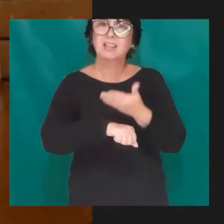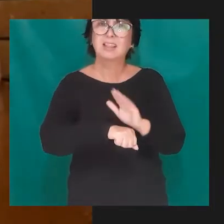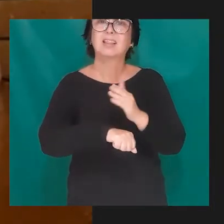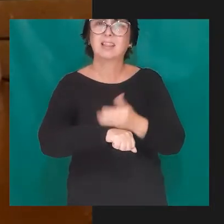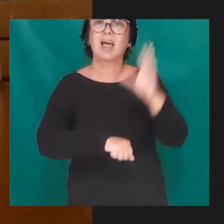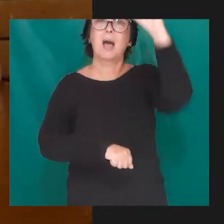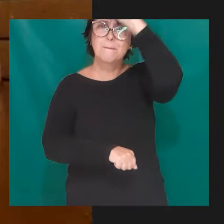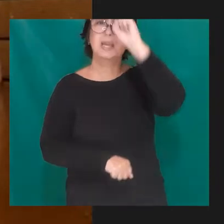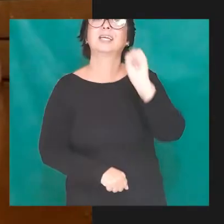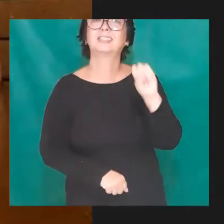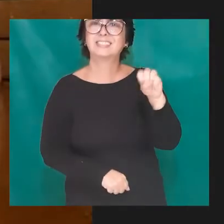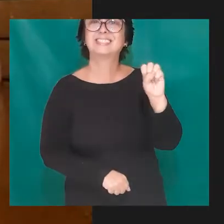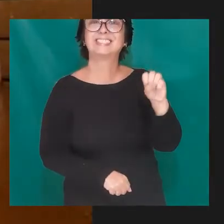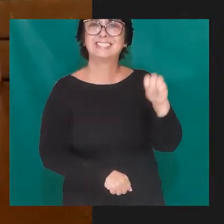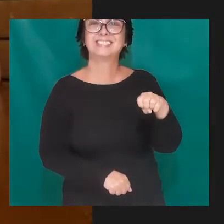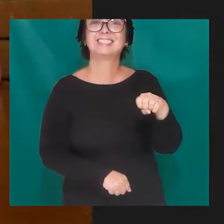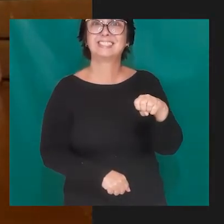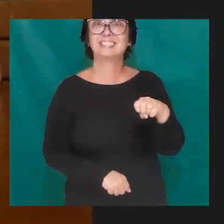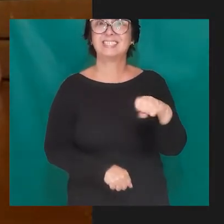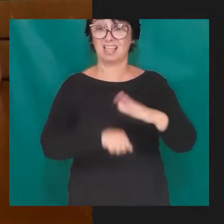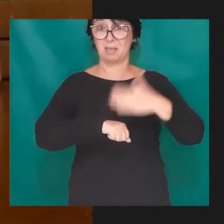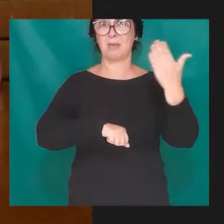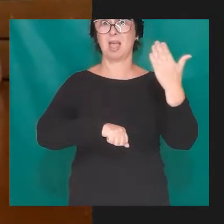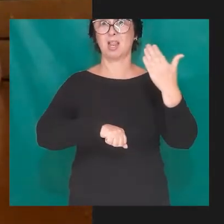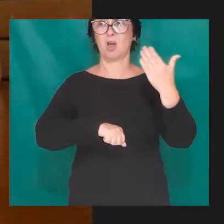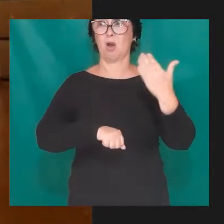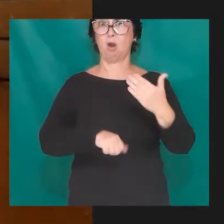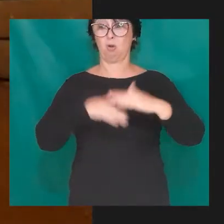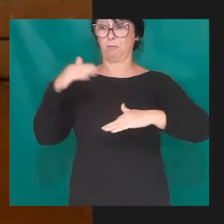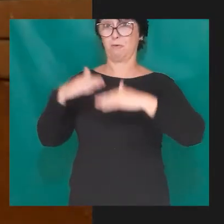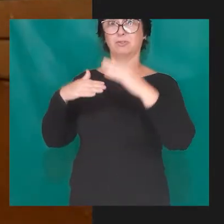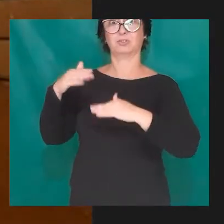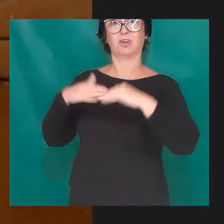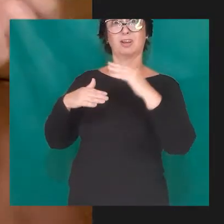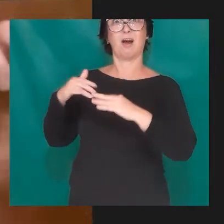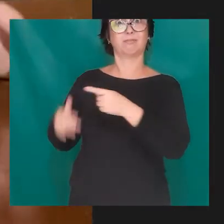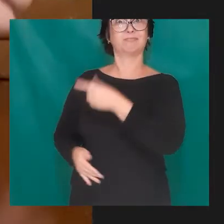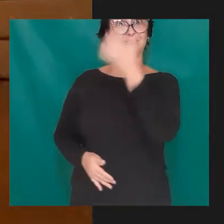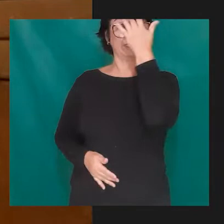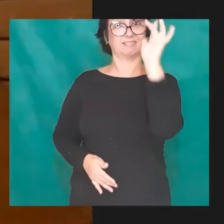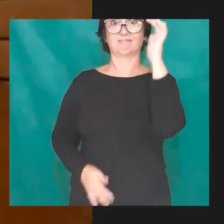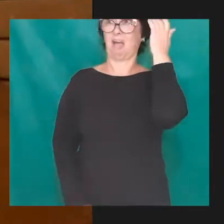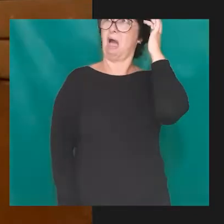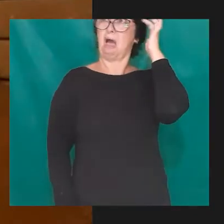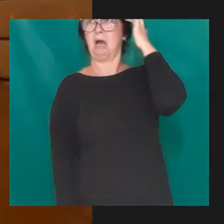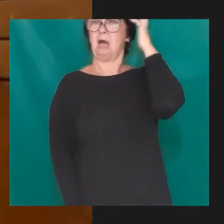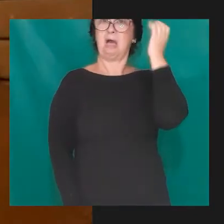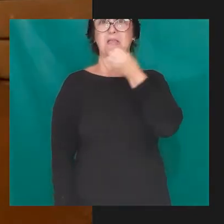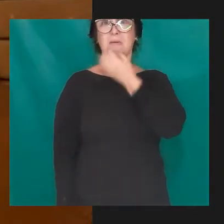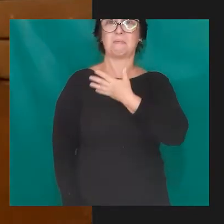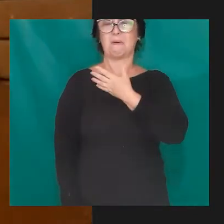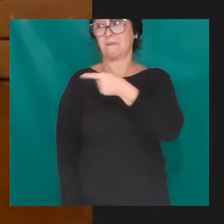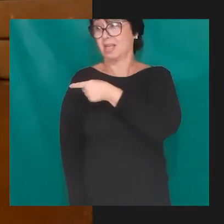E normalmente, muitas vezes, tocam até melhor do que aquelas crianças que têm a facilidade, mas que às vezes não têm